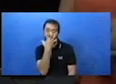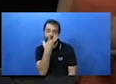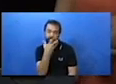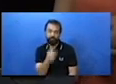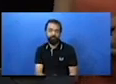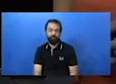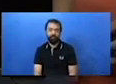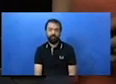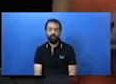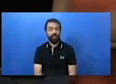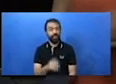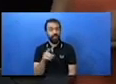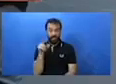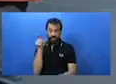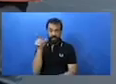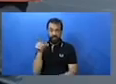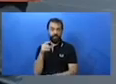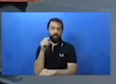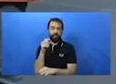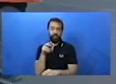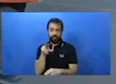Esses jardins são vocês.